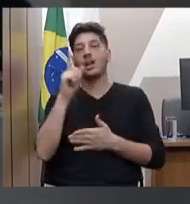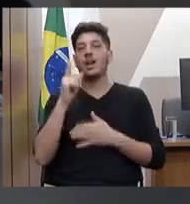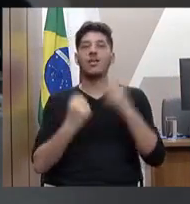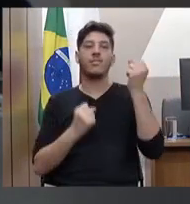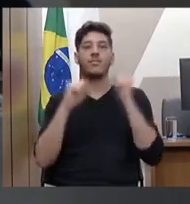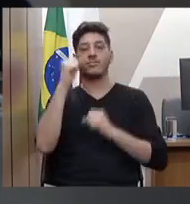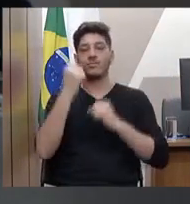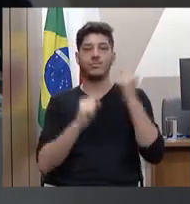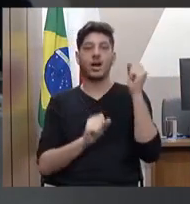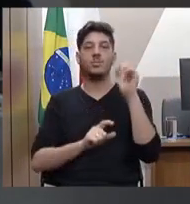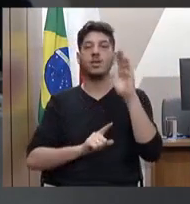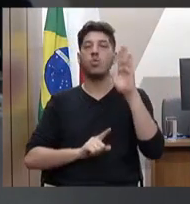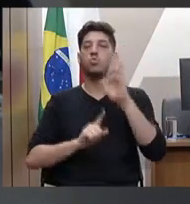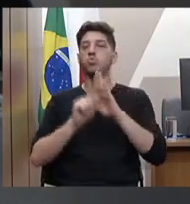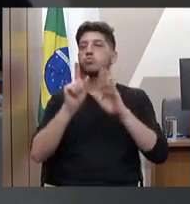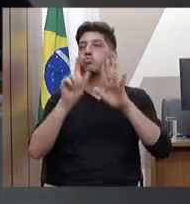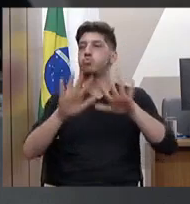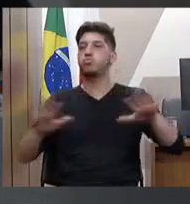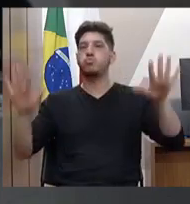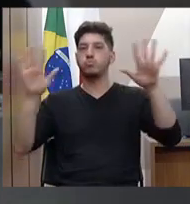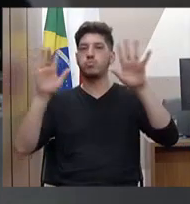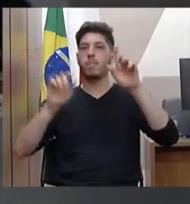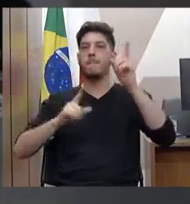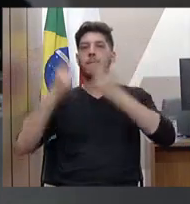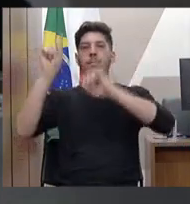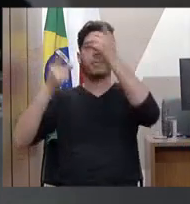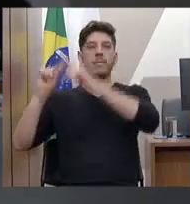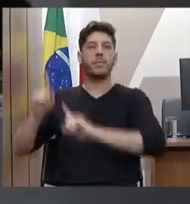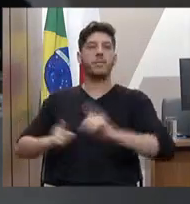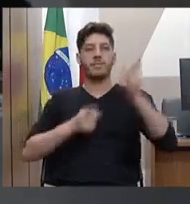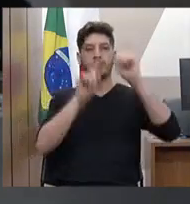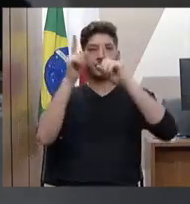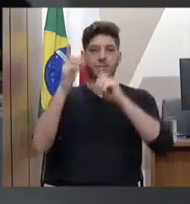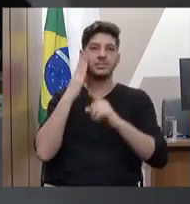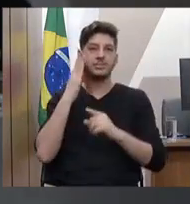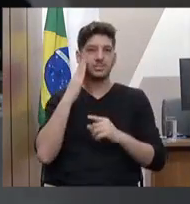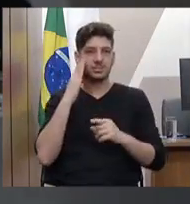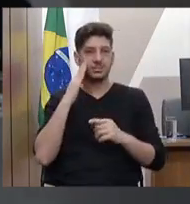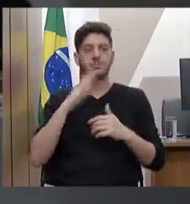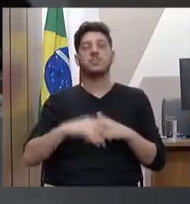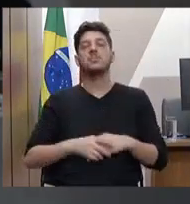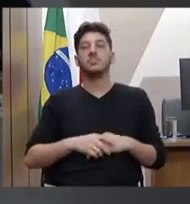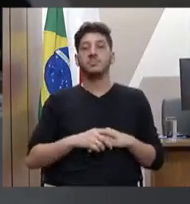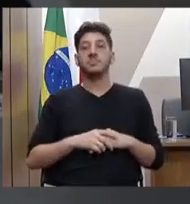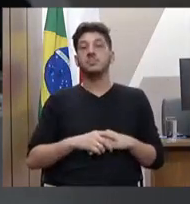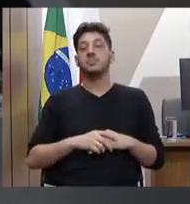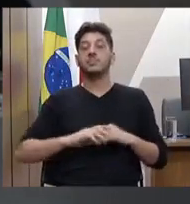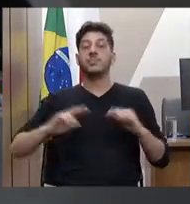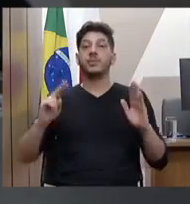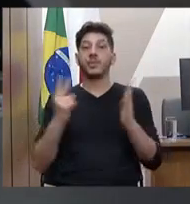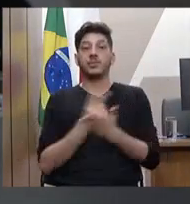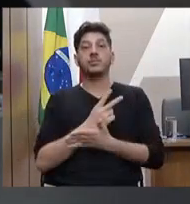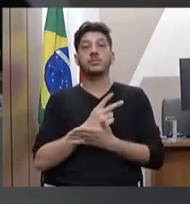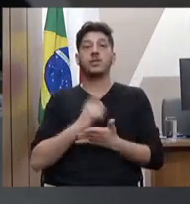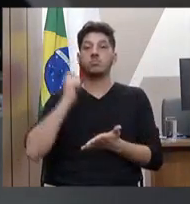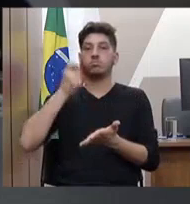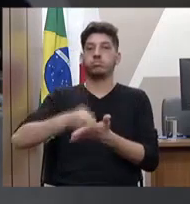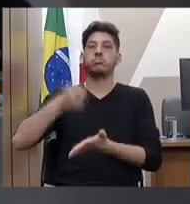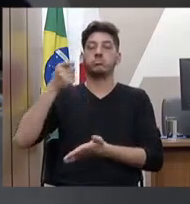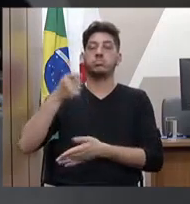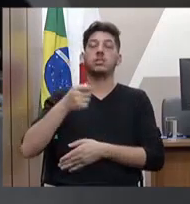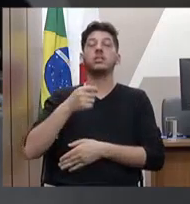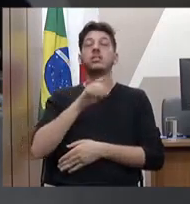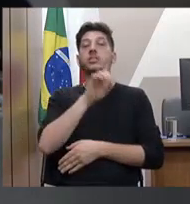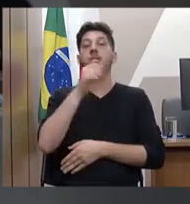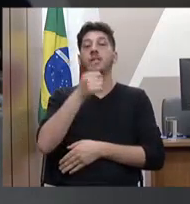de fogos de Santo Antônio de Jesus e seus familiares né versus Brasil que foi a sentença de 15 de julho de 2020